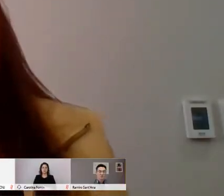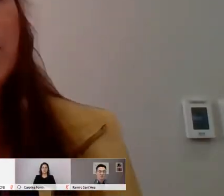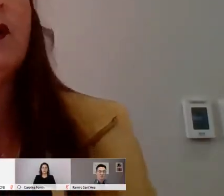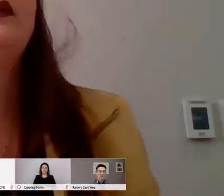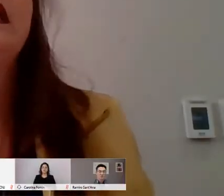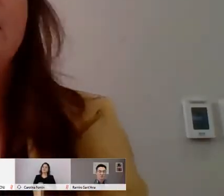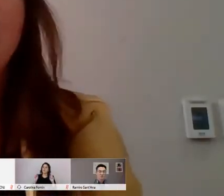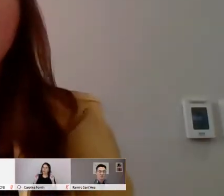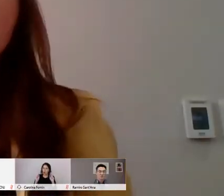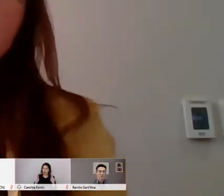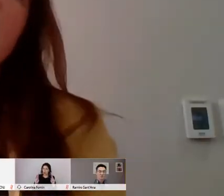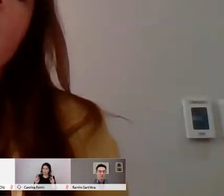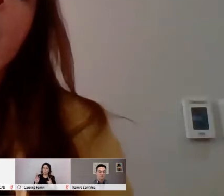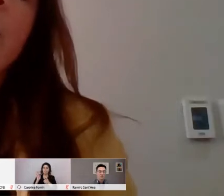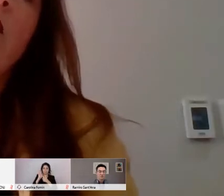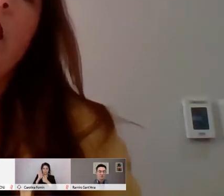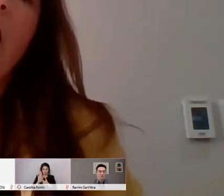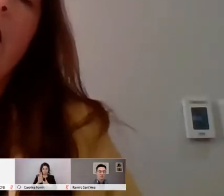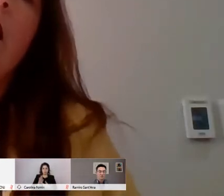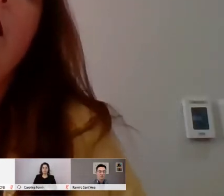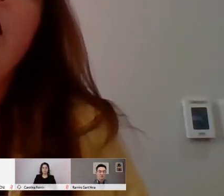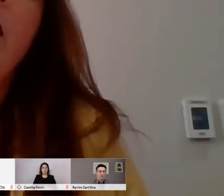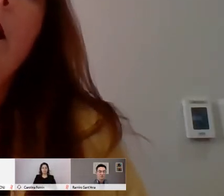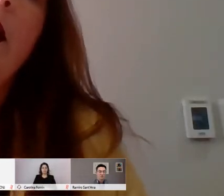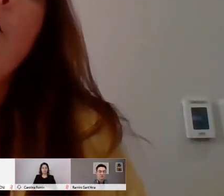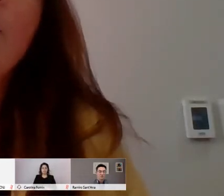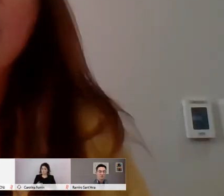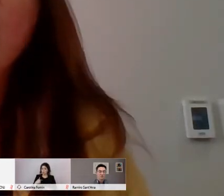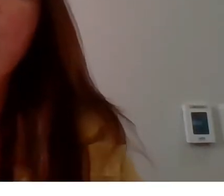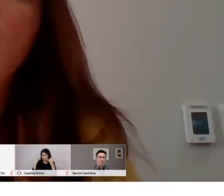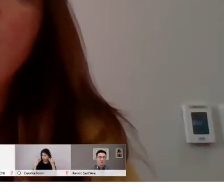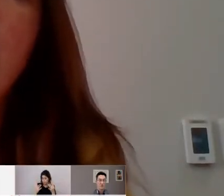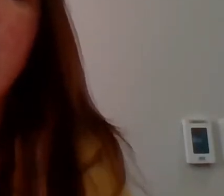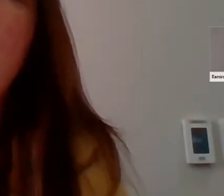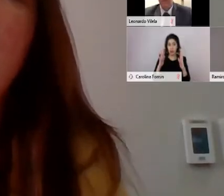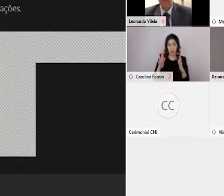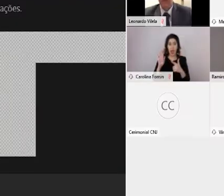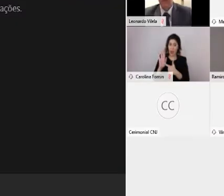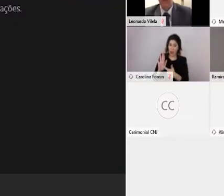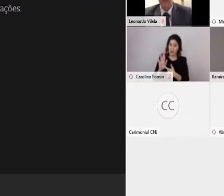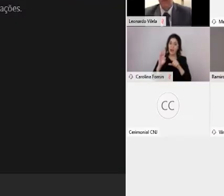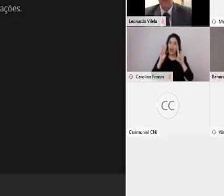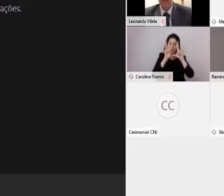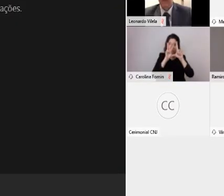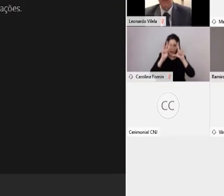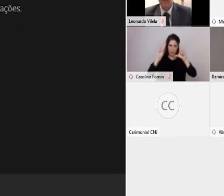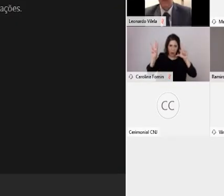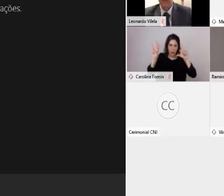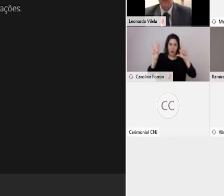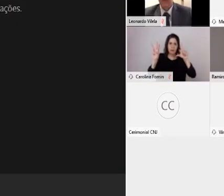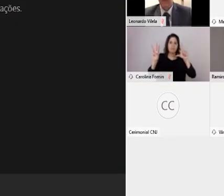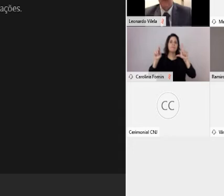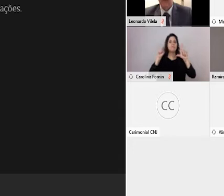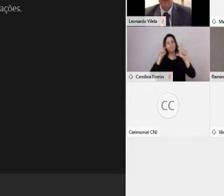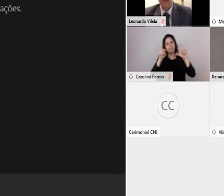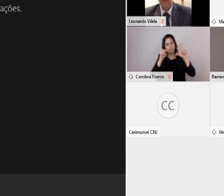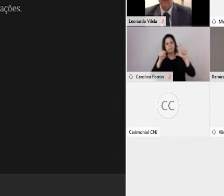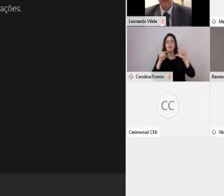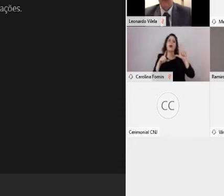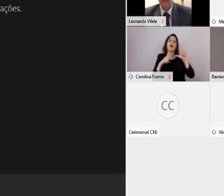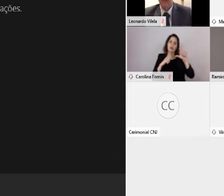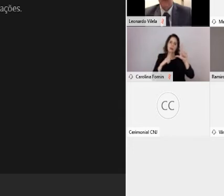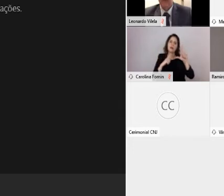Ok. Bom, então, como mencionei, é uma plataforma, ela felizmente conversa